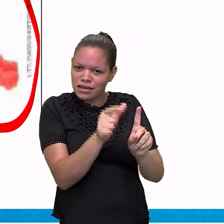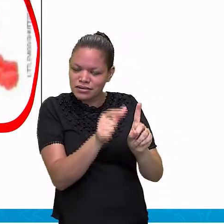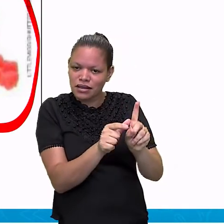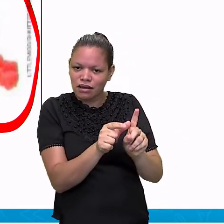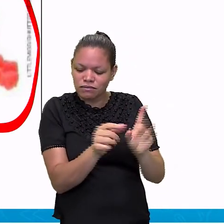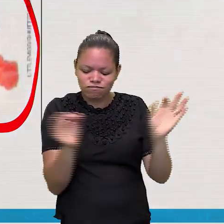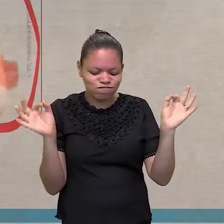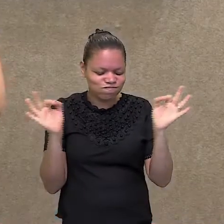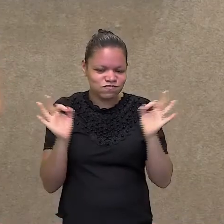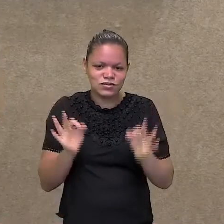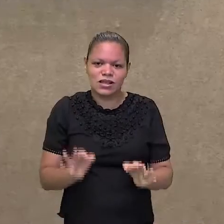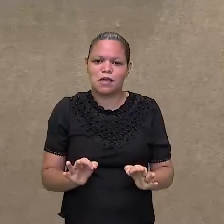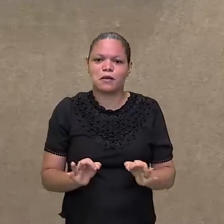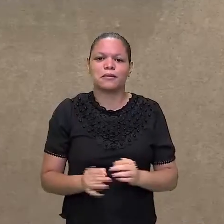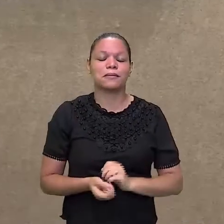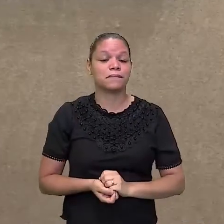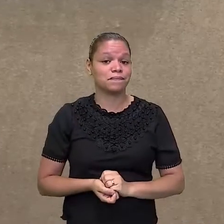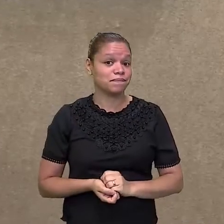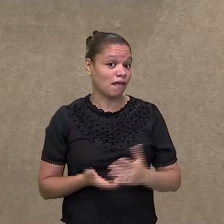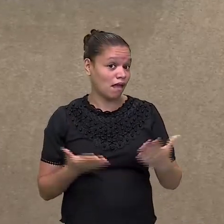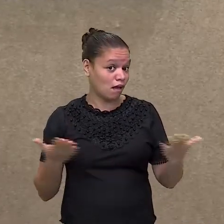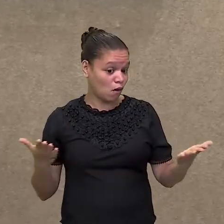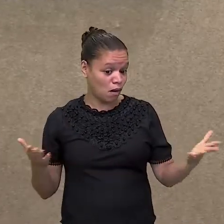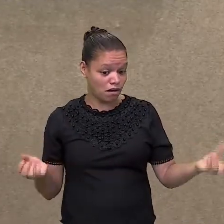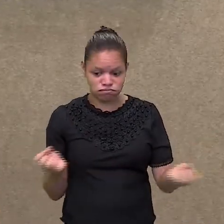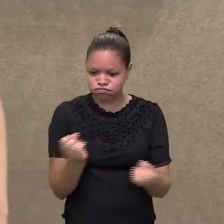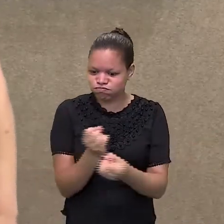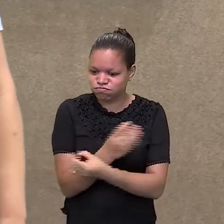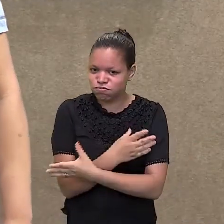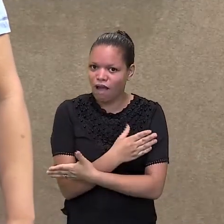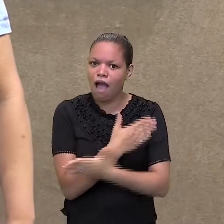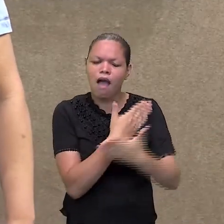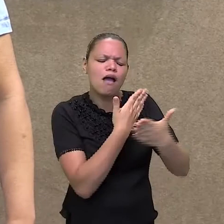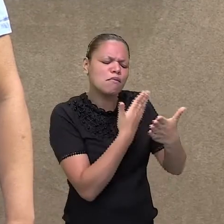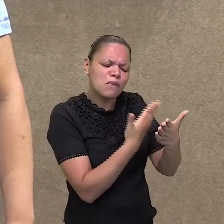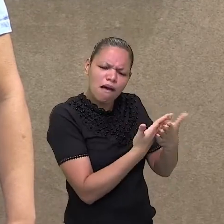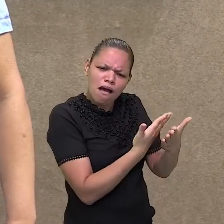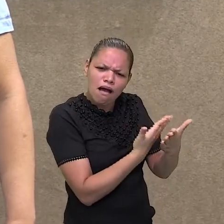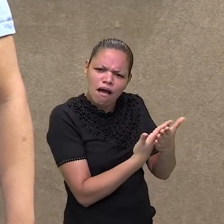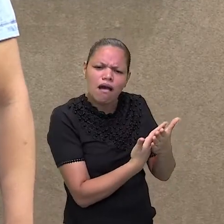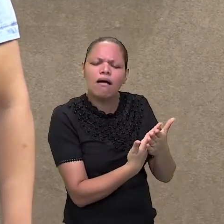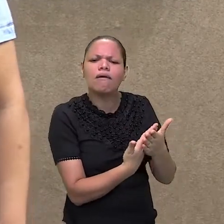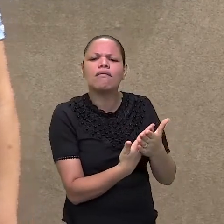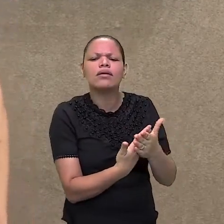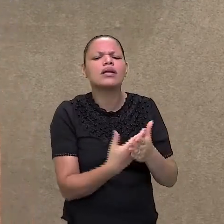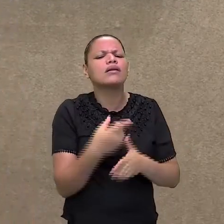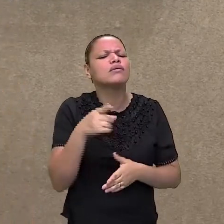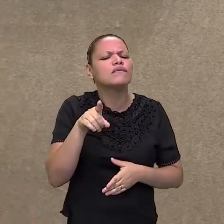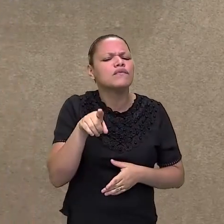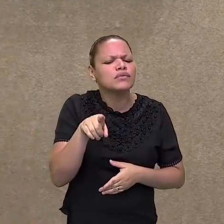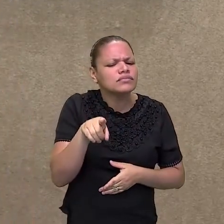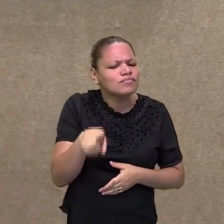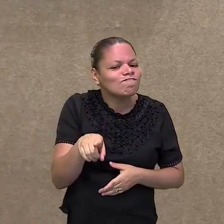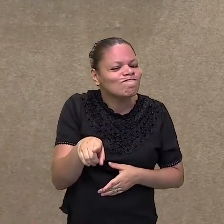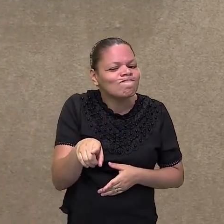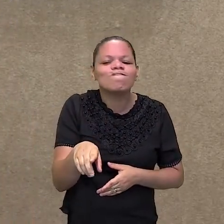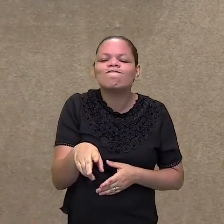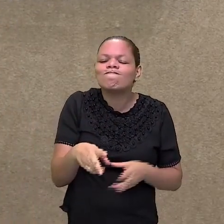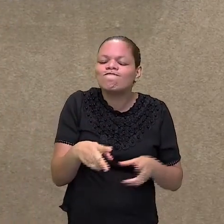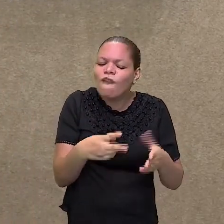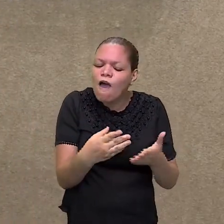acabei a minha aula aqui agora, você vai começar a ter o seu olhar dentro das ciências